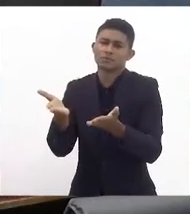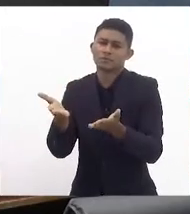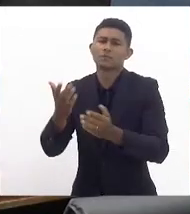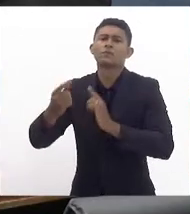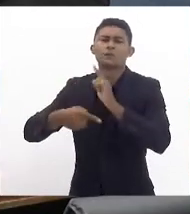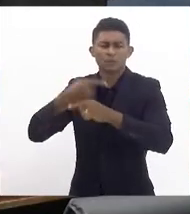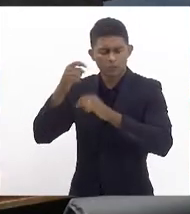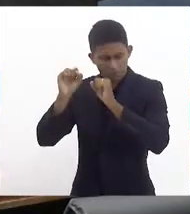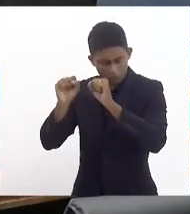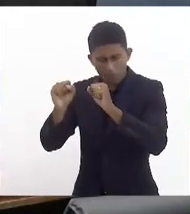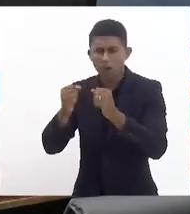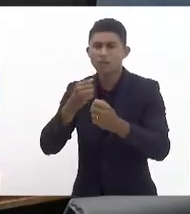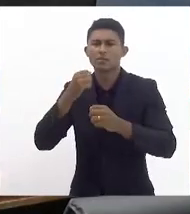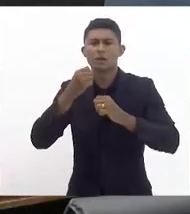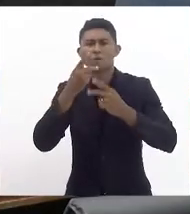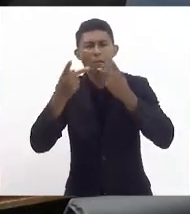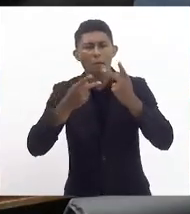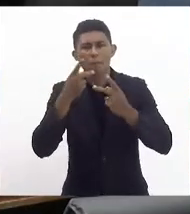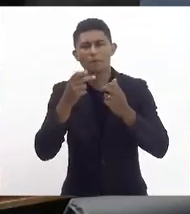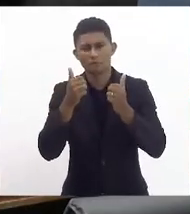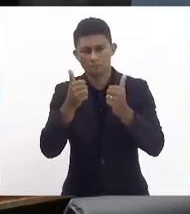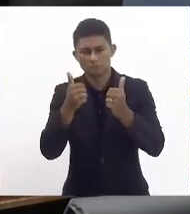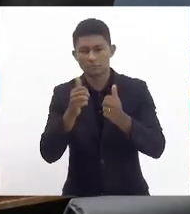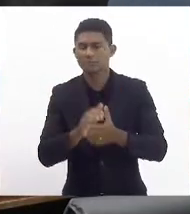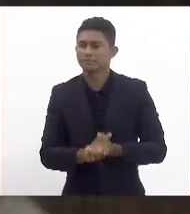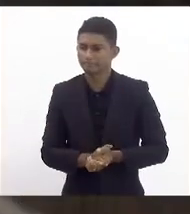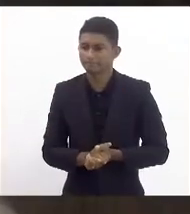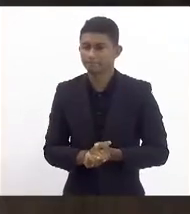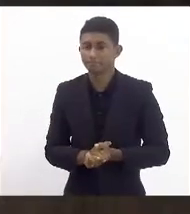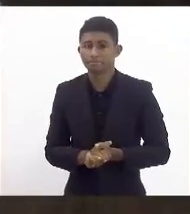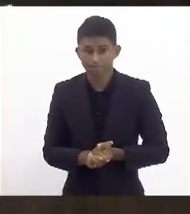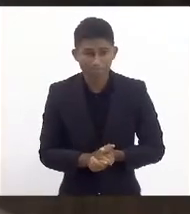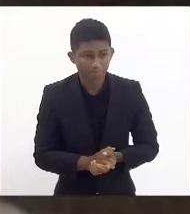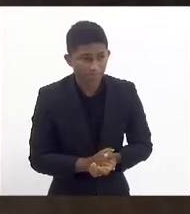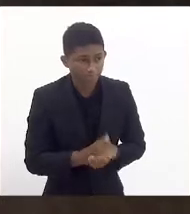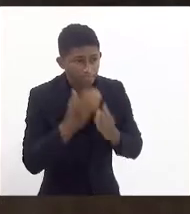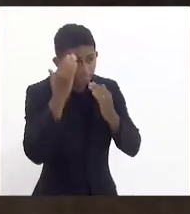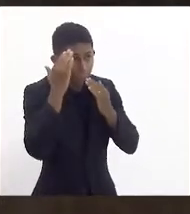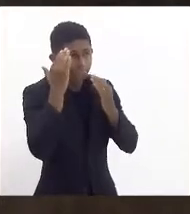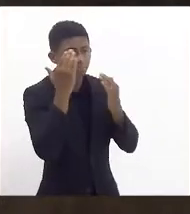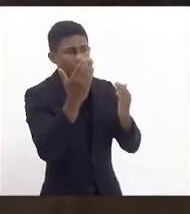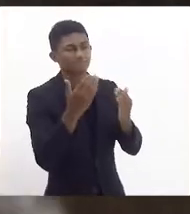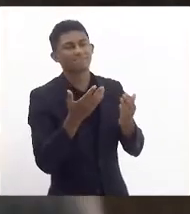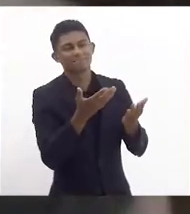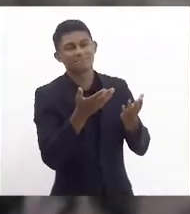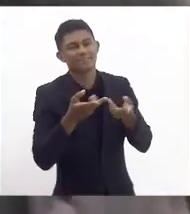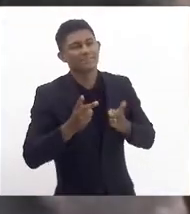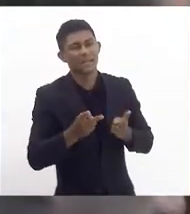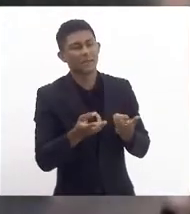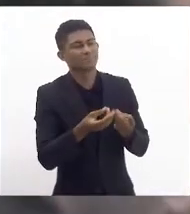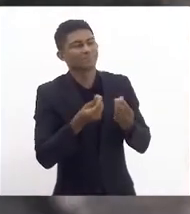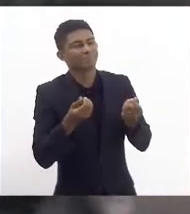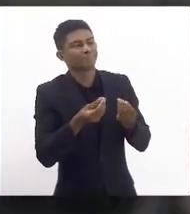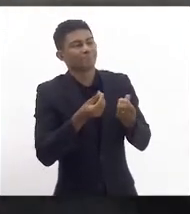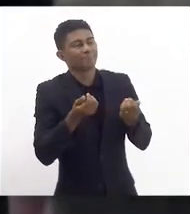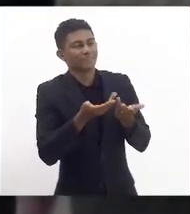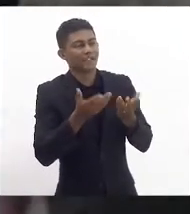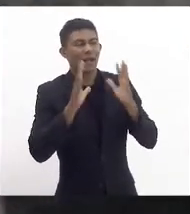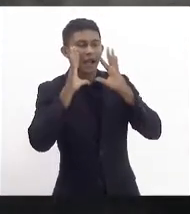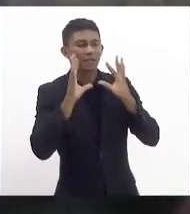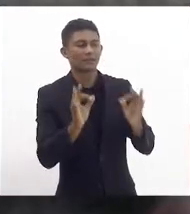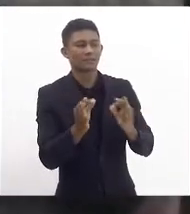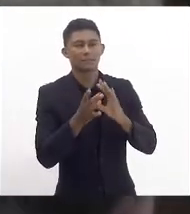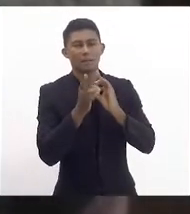podem se pronunciar, tá bom? Com a palavra. Obrigada, senhora presidenta, sempre sensível à democracia da